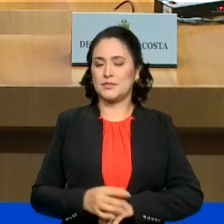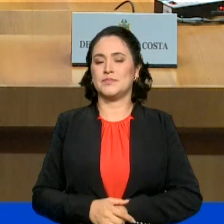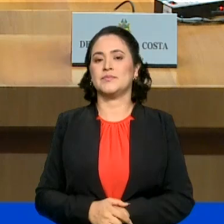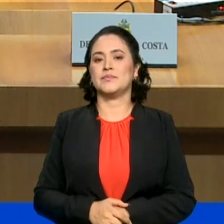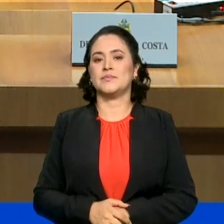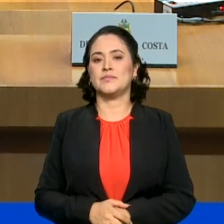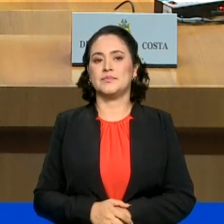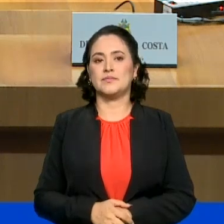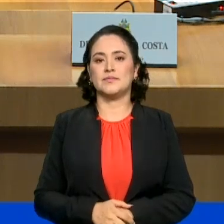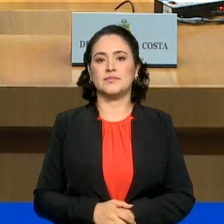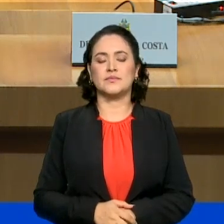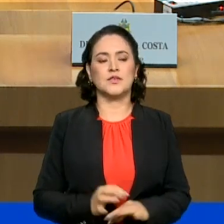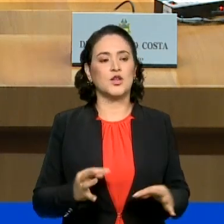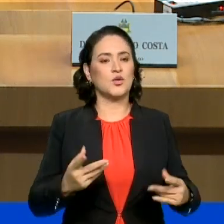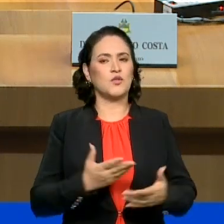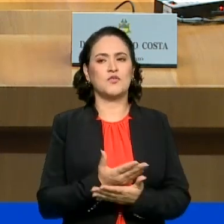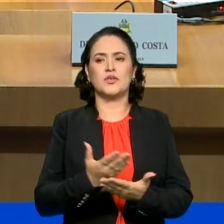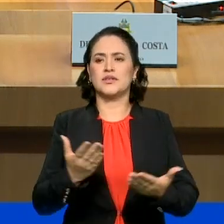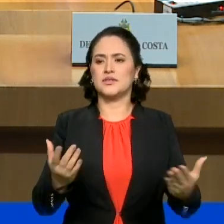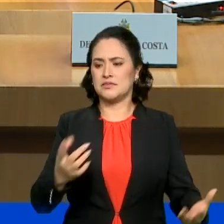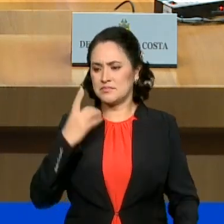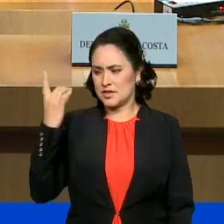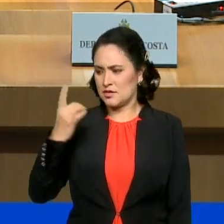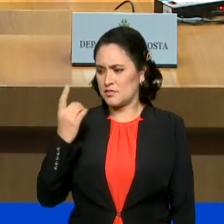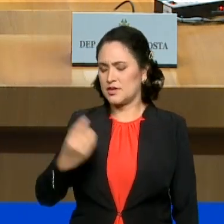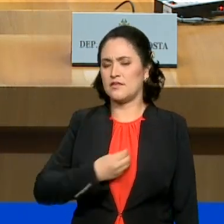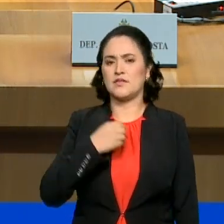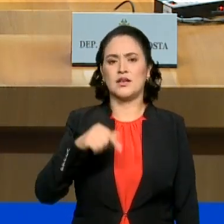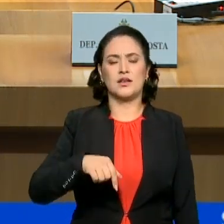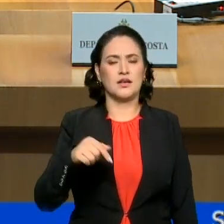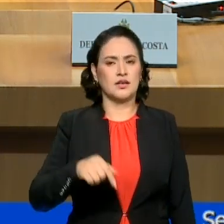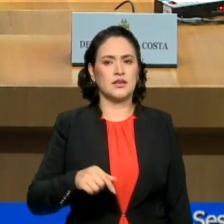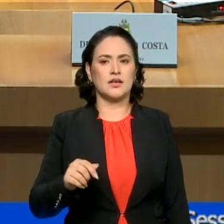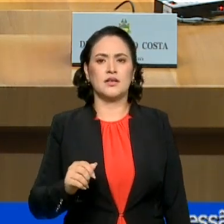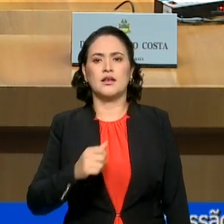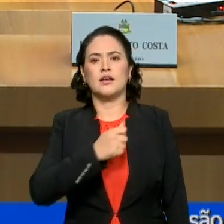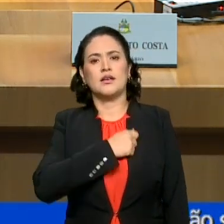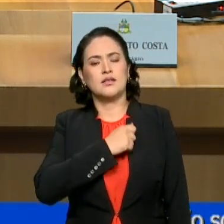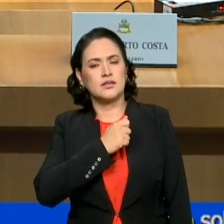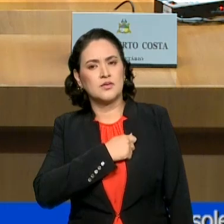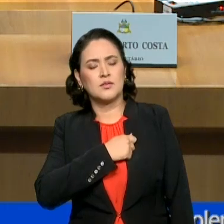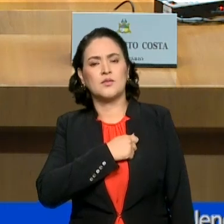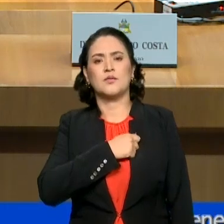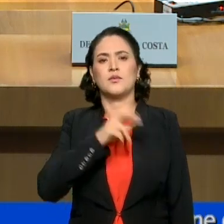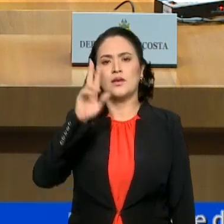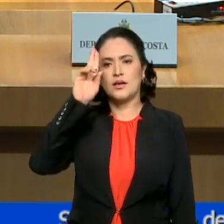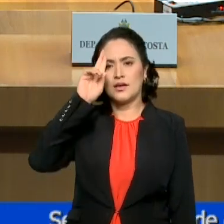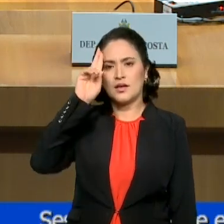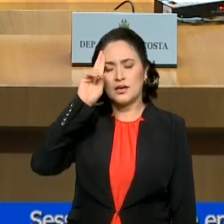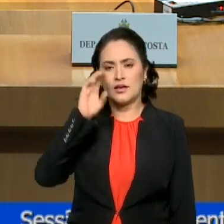da casa, está com muitos deputados, né? Deputado Antônio Pereira, Arnaldo Melo,